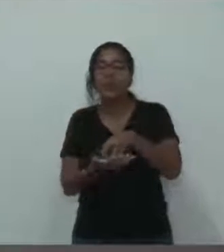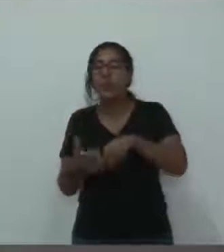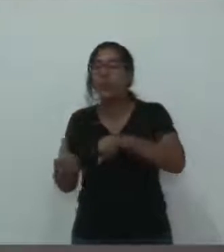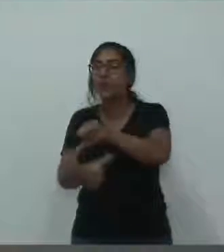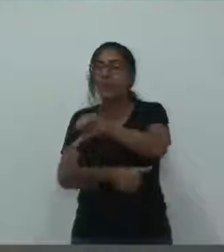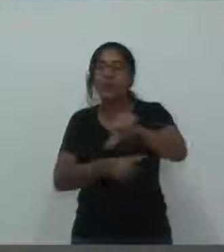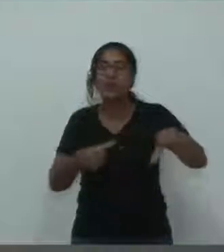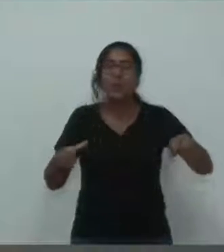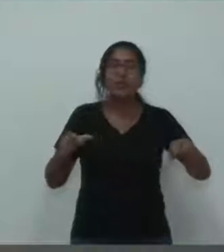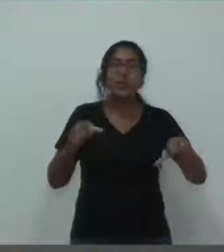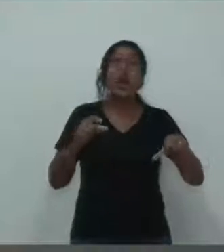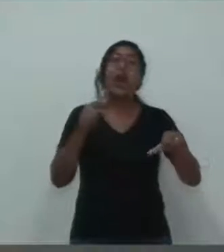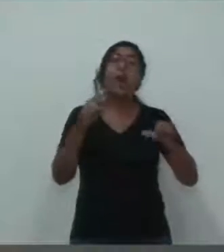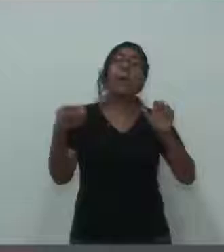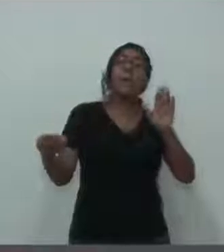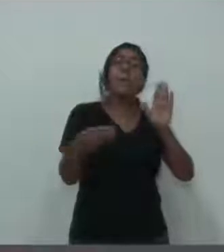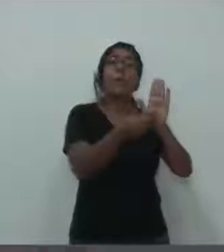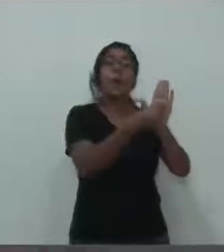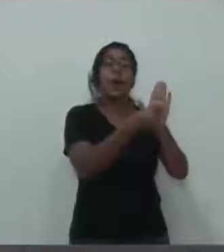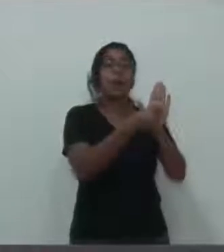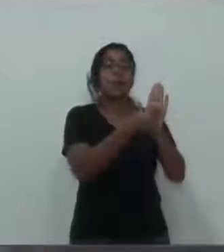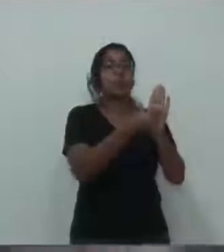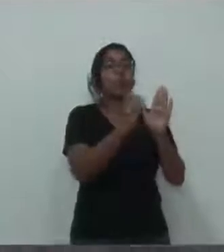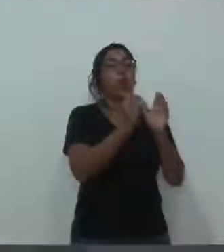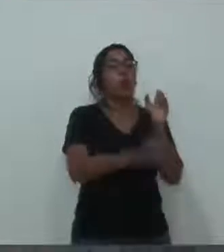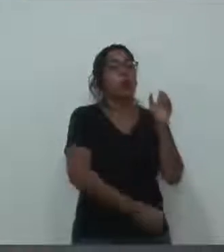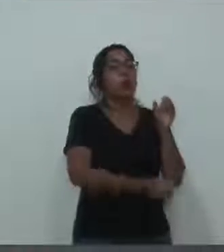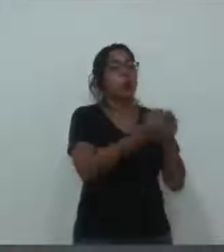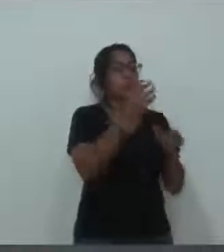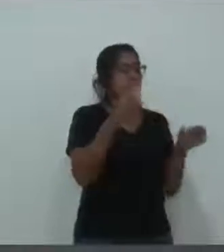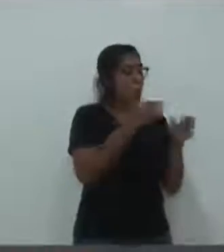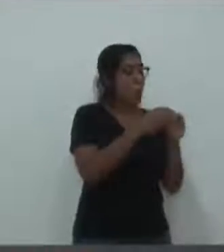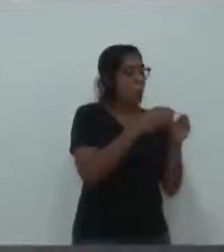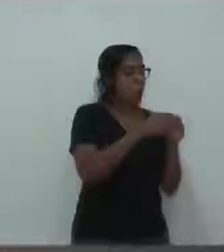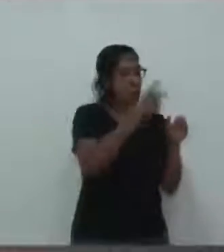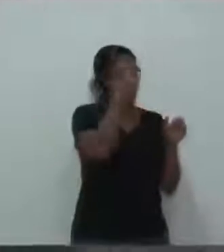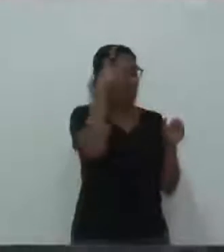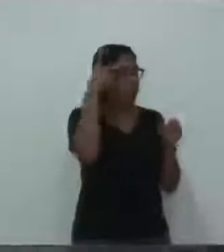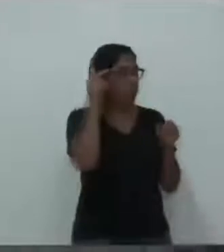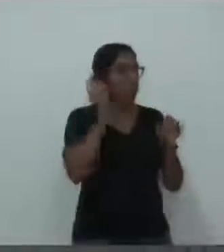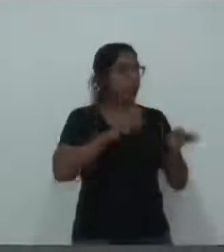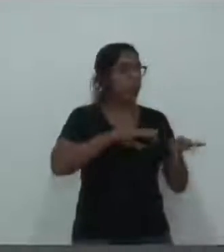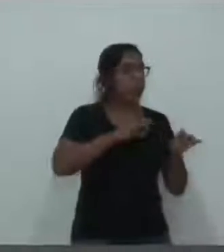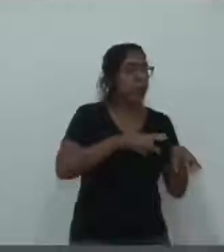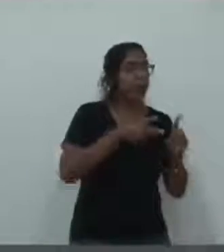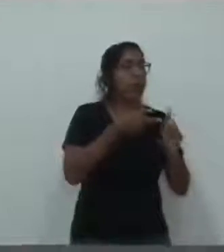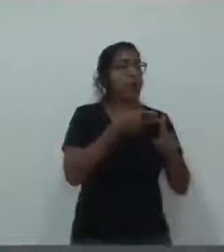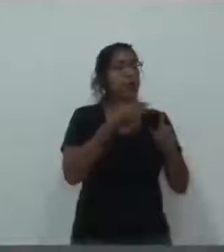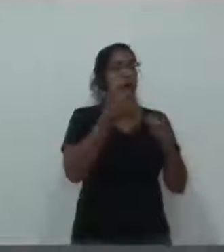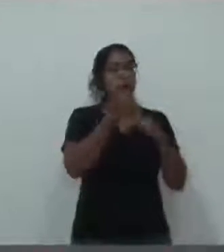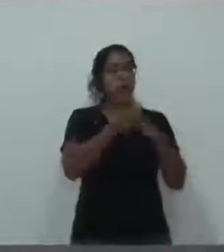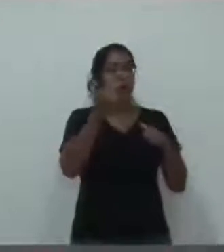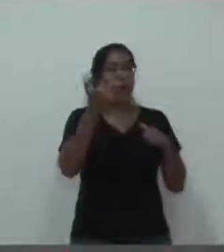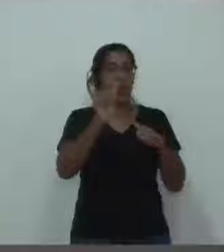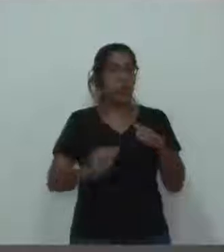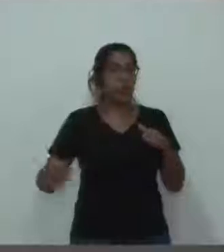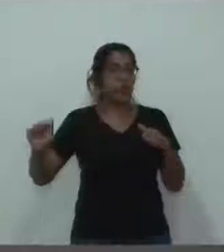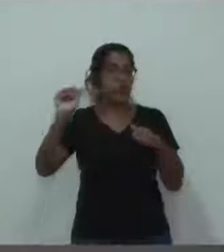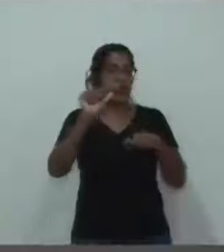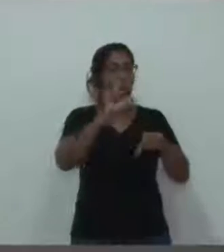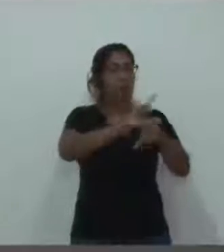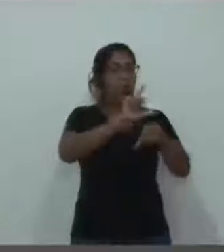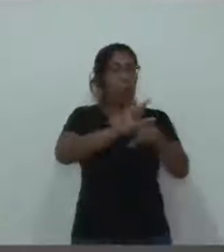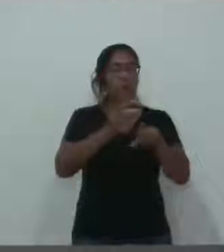coloca a criação de uma comissão representada por corpo técnico municipal, Associação Comercial e Industrial de Vinhedo, a CIV, e os lojistas